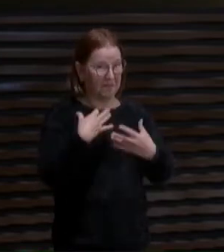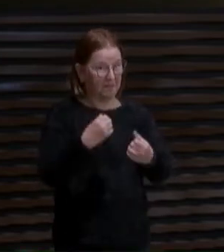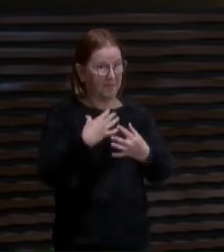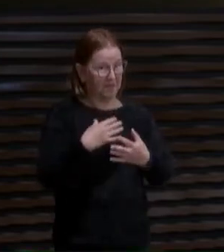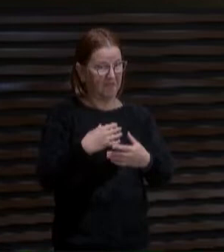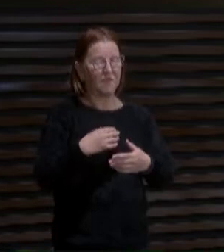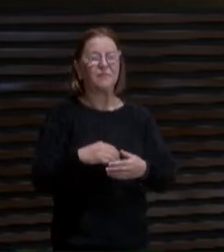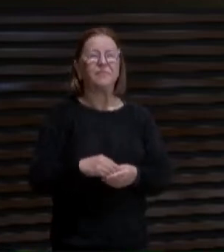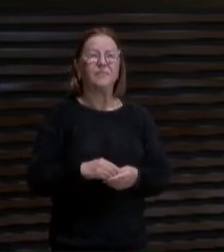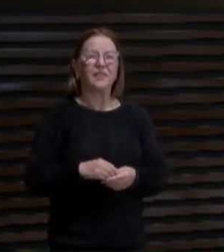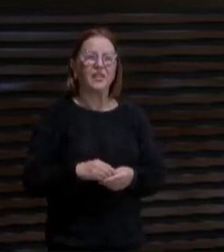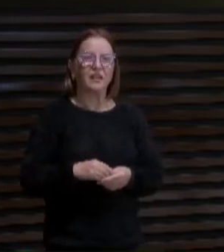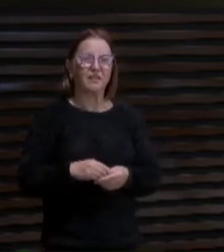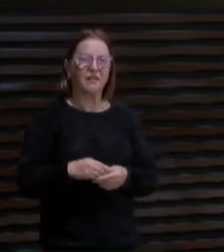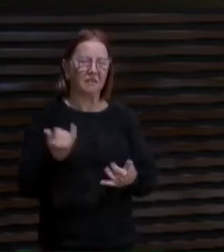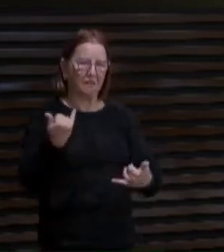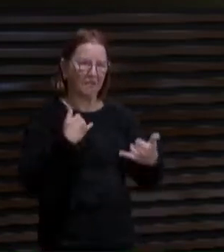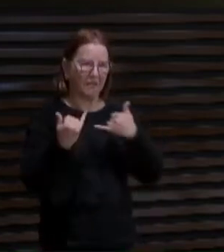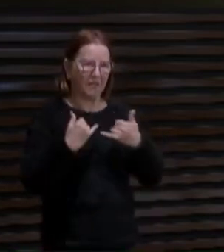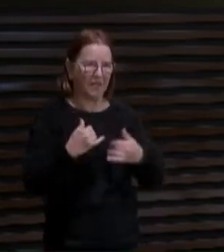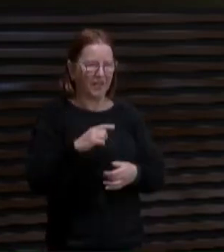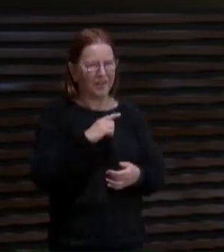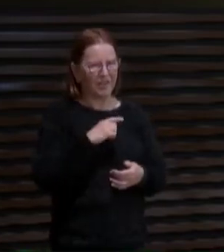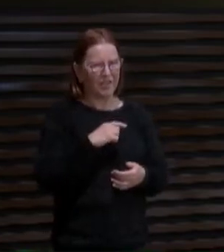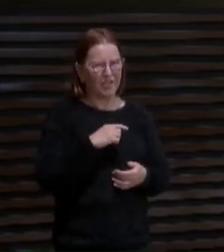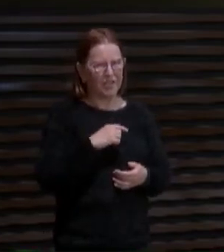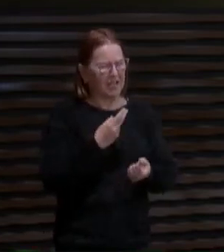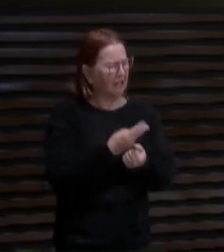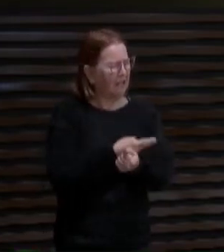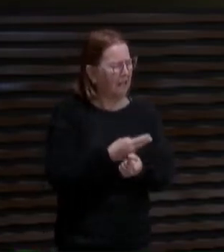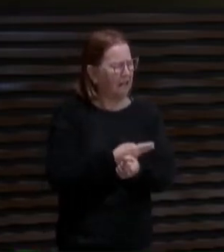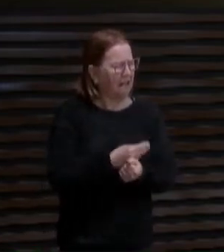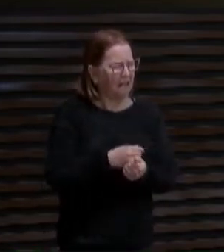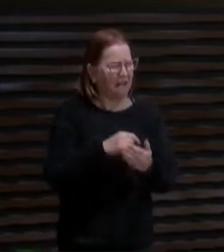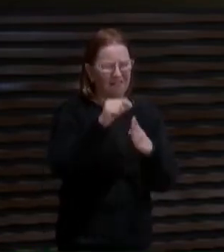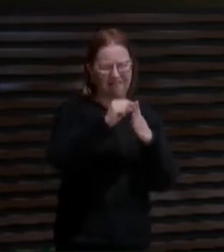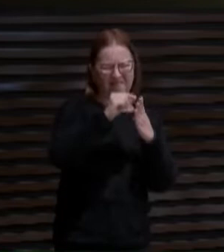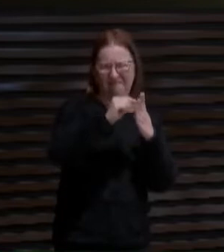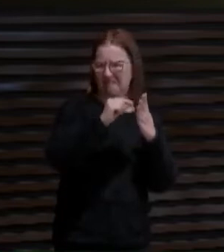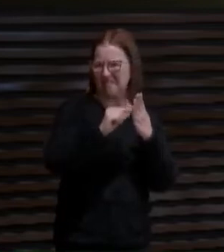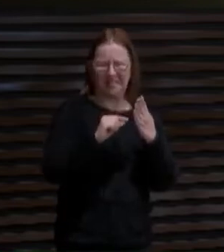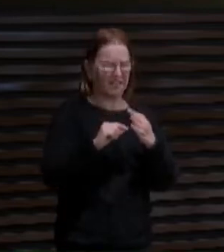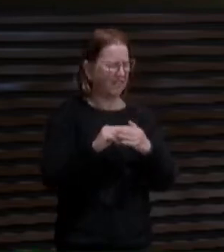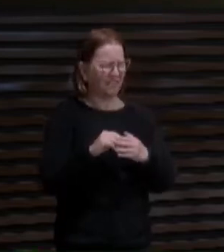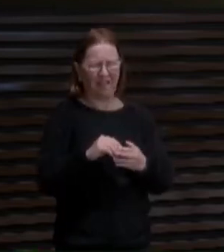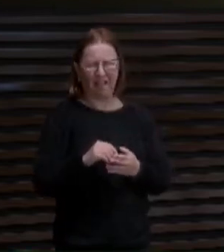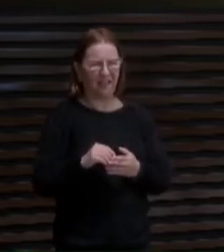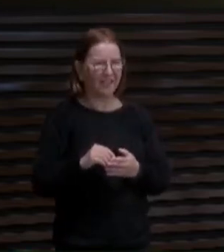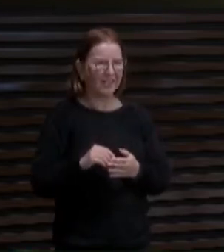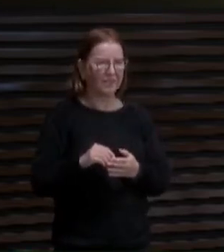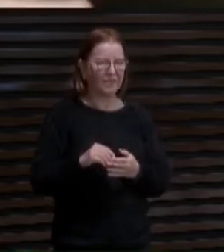dizendo que existia um erro nos calendário gregoriano e no calendário lunar e no calendário